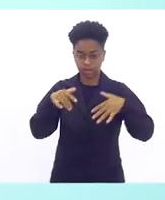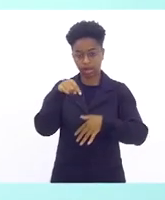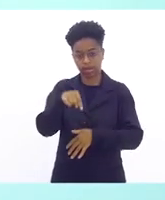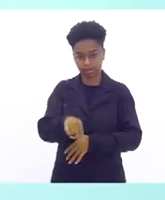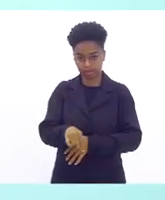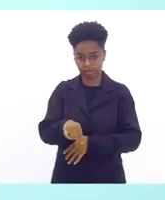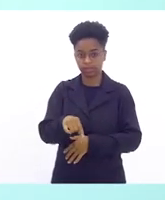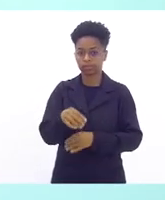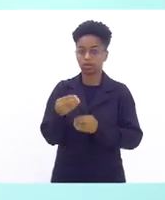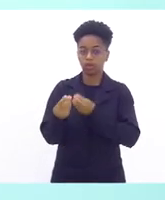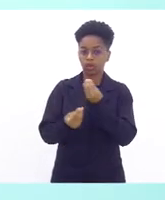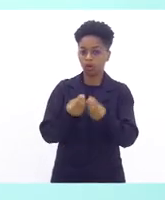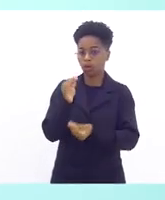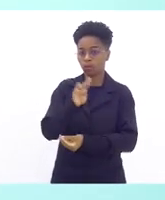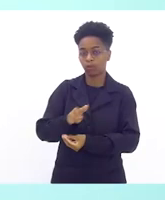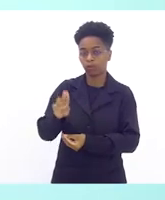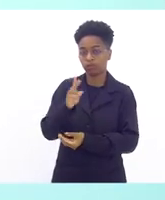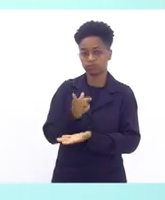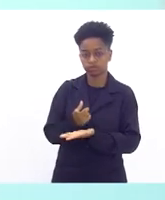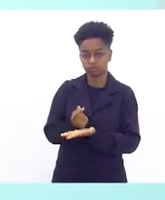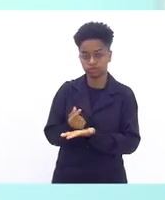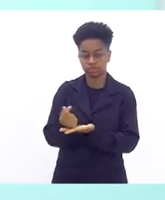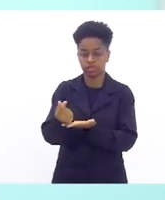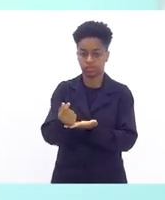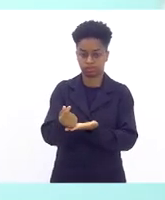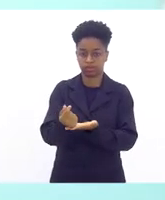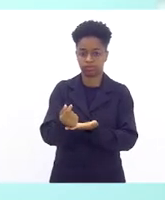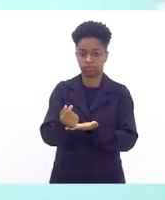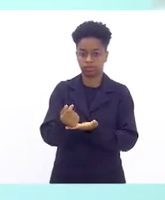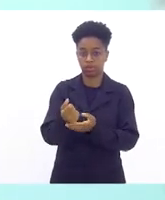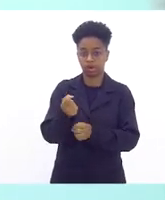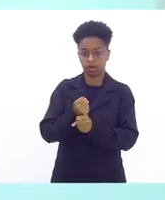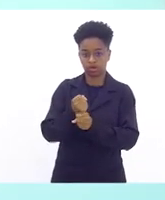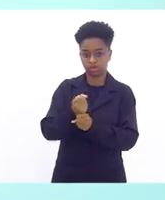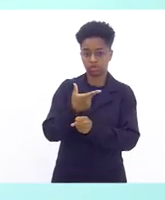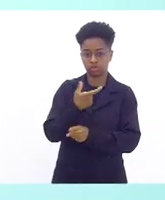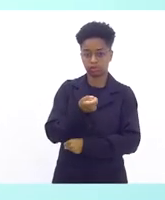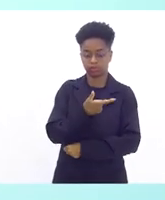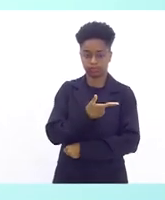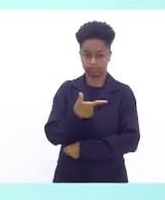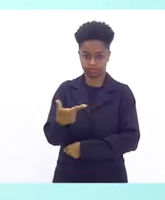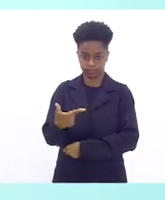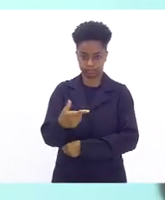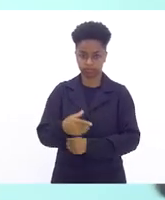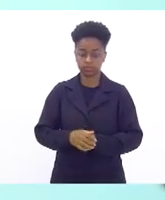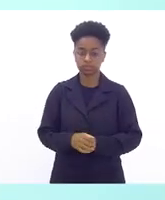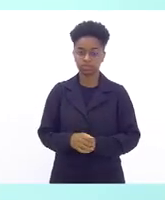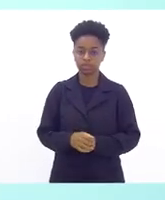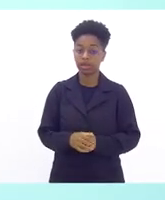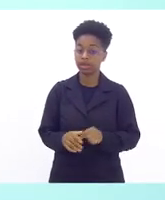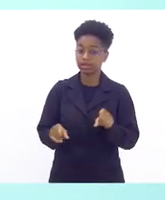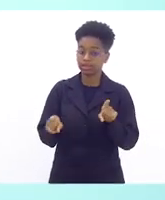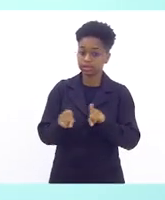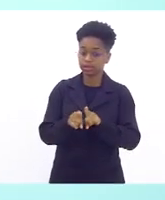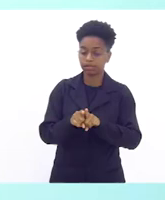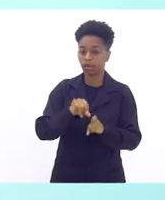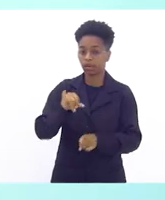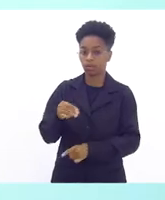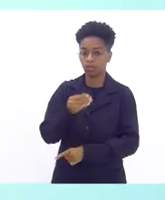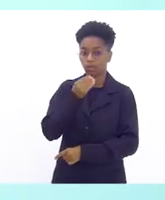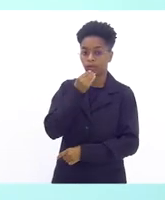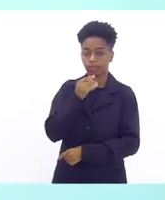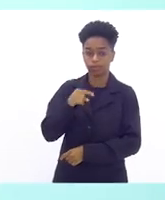da utilização desses Fundos no ano de 2022 e também é uma oportunidade da